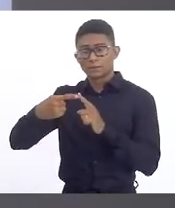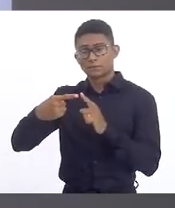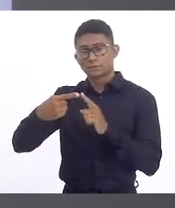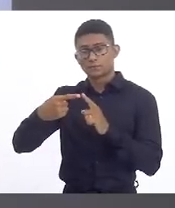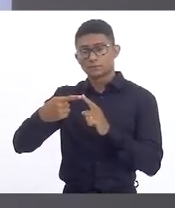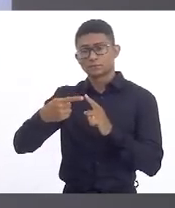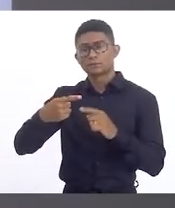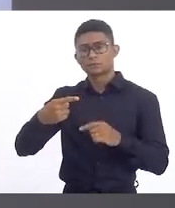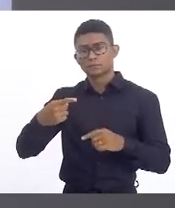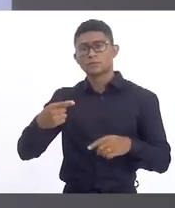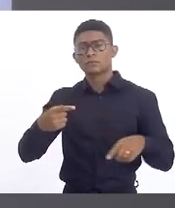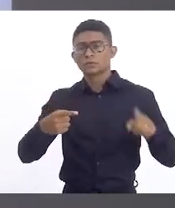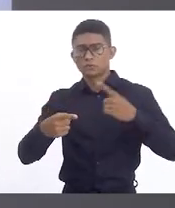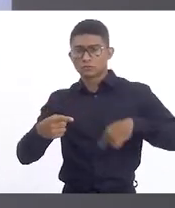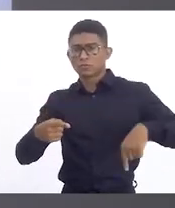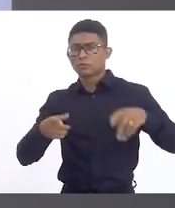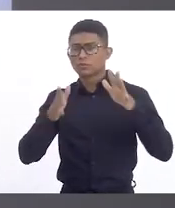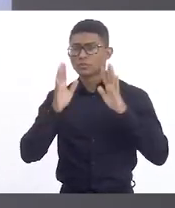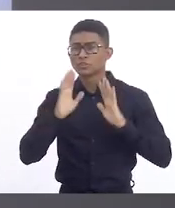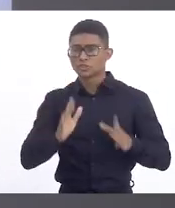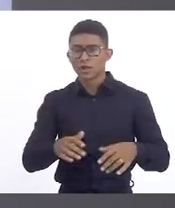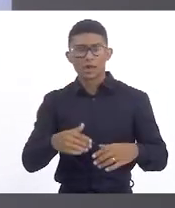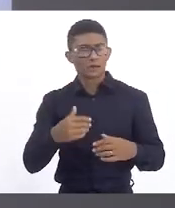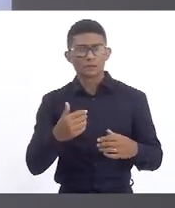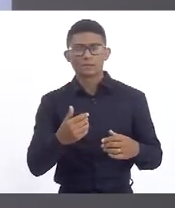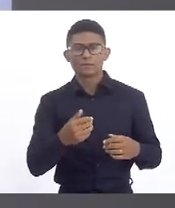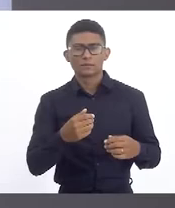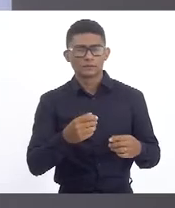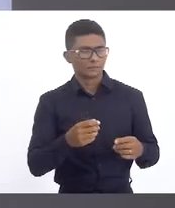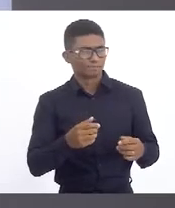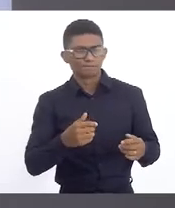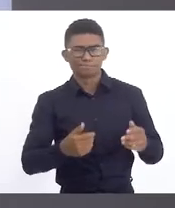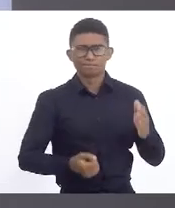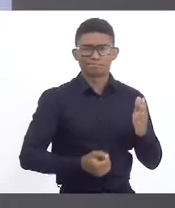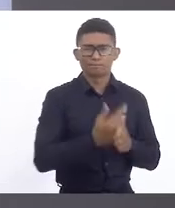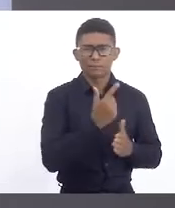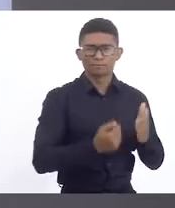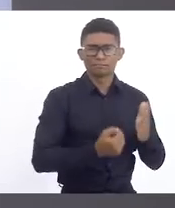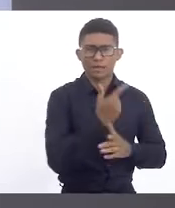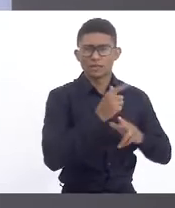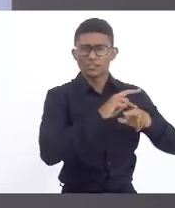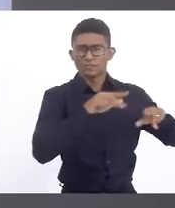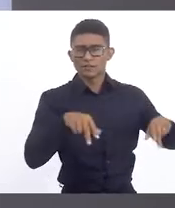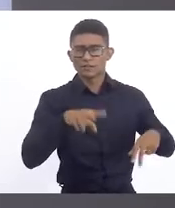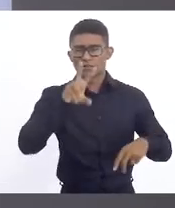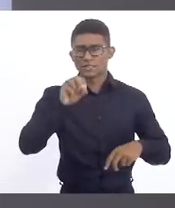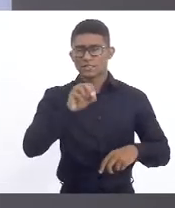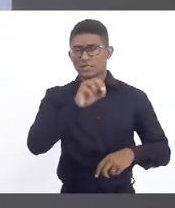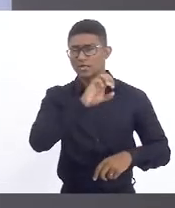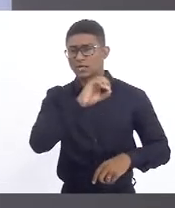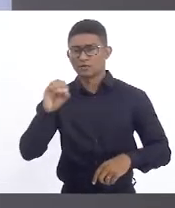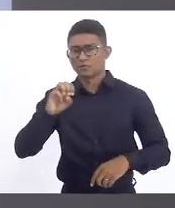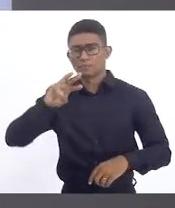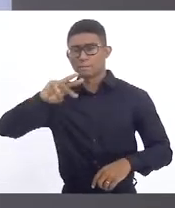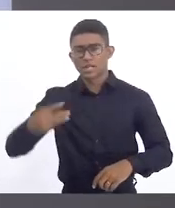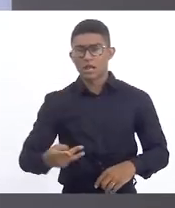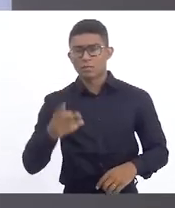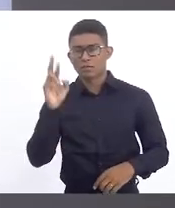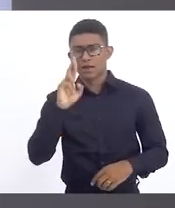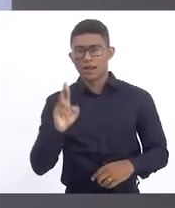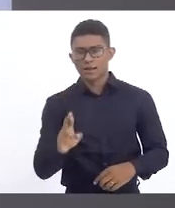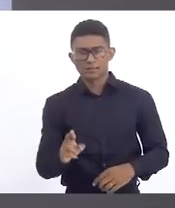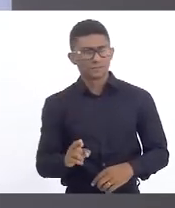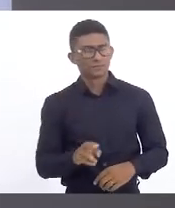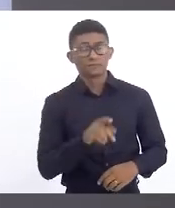já gastamos em torno de 500 milhões de reais. Fizemos Nova Iguaçu, Cabo Sul Baixo, Cabo Sul Alto. Nós fizemos